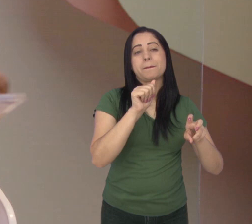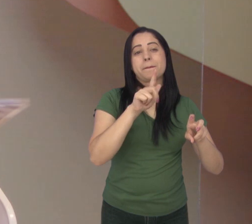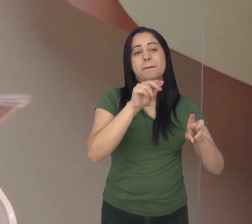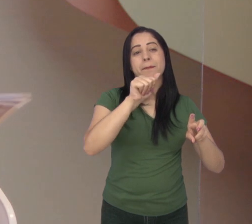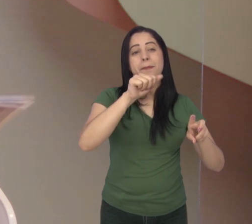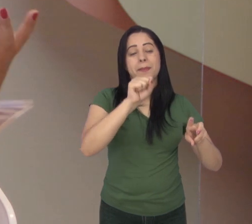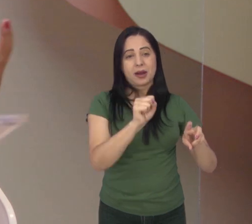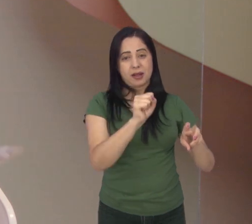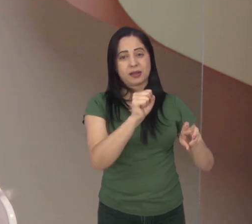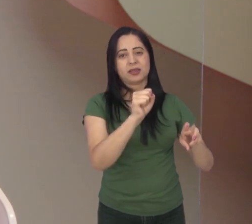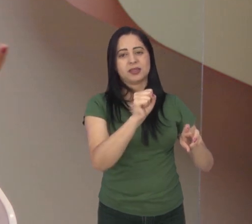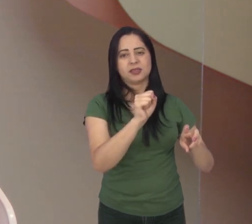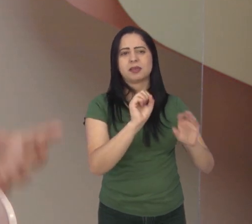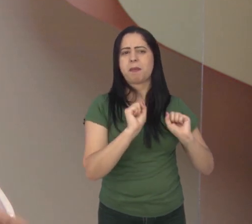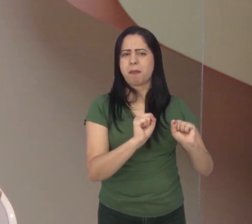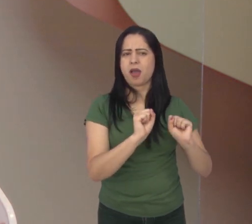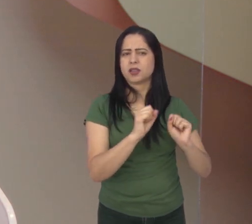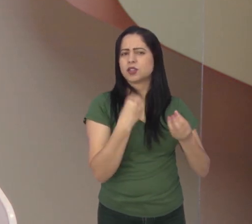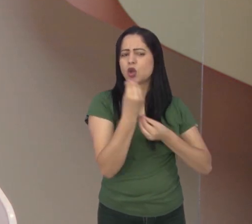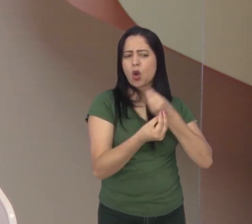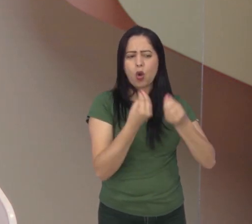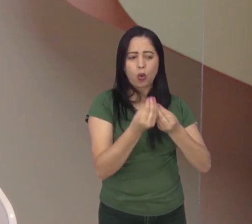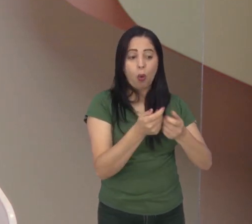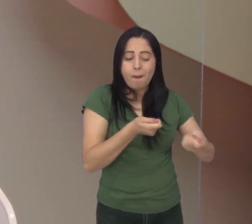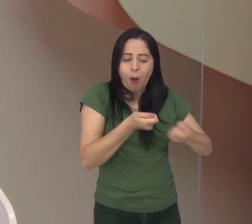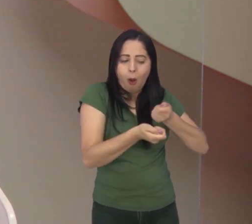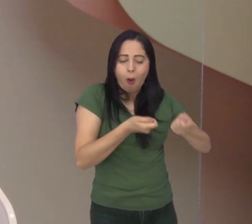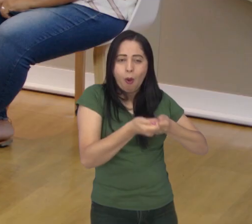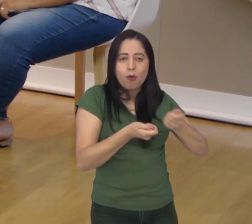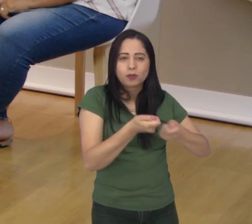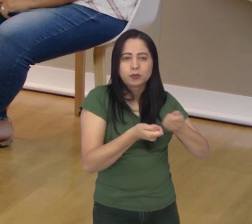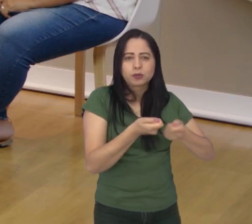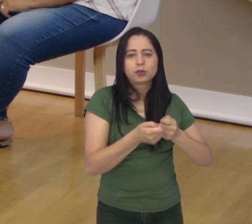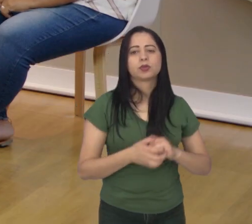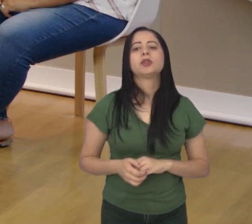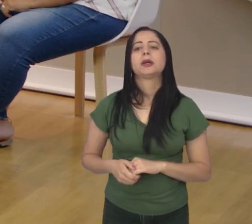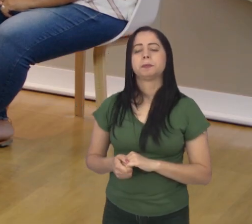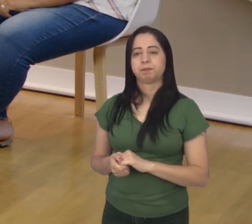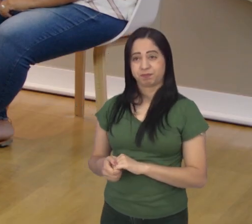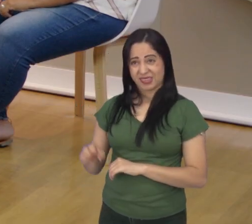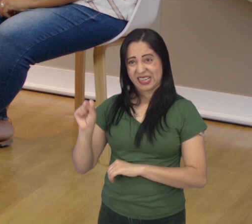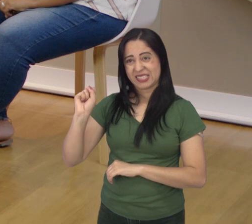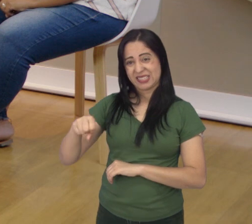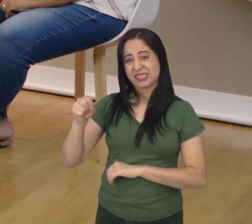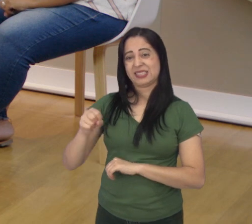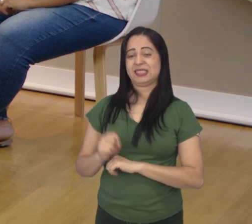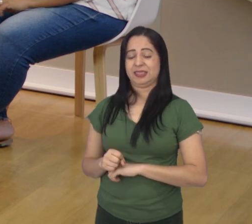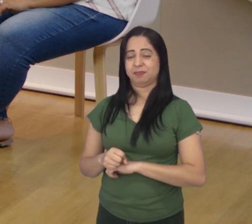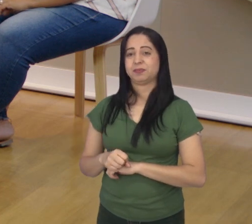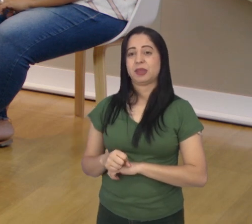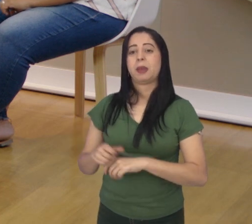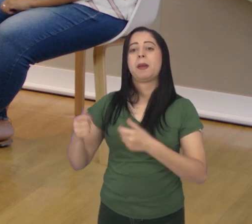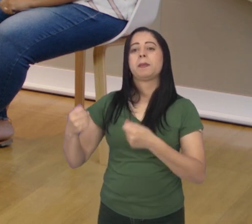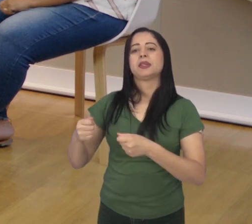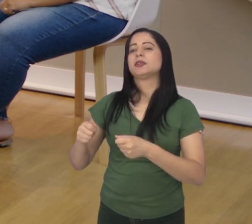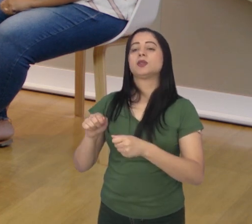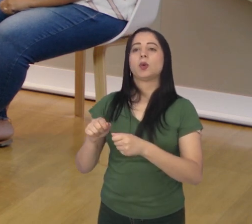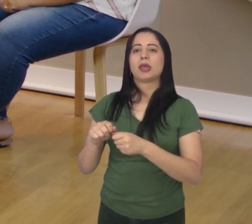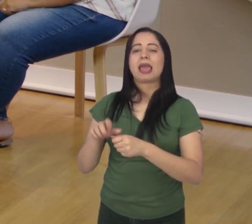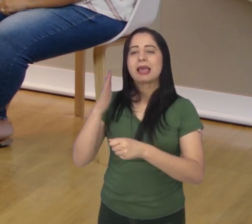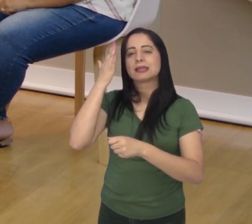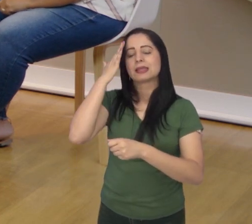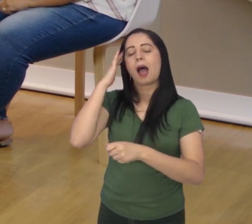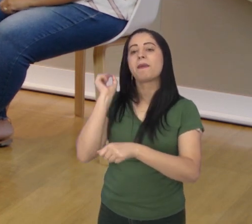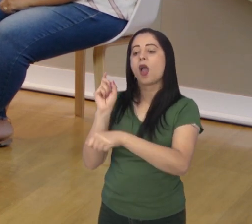plantinhas. Mas é possível a gente fazer um controle natural dessas pragas? Sim, a gente precisa lembrar até que assim, todos os remédios que a gente